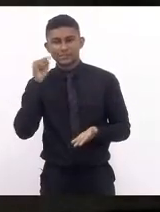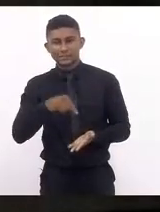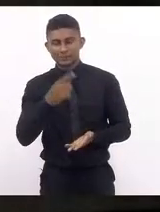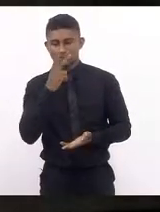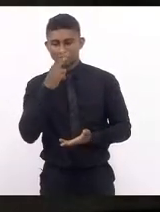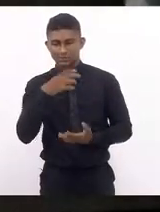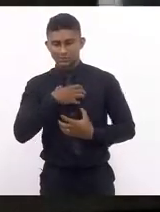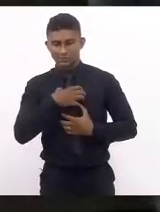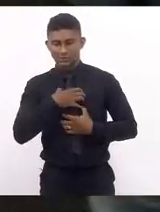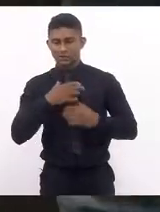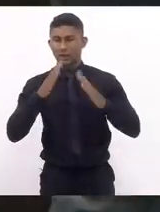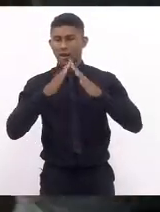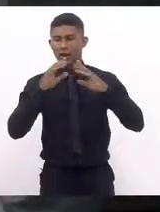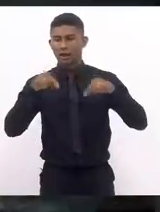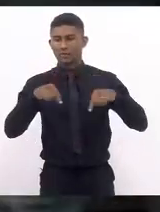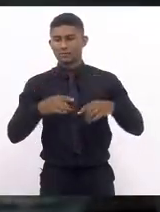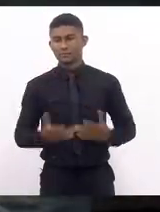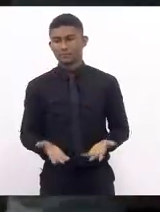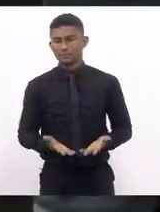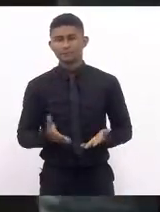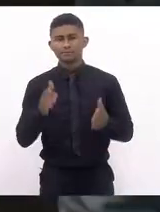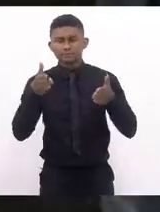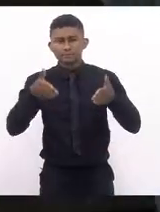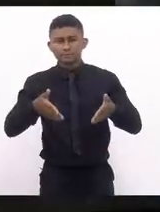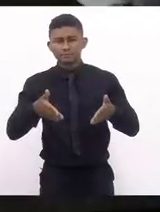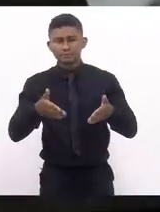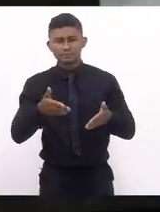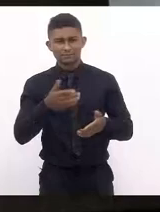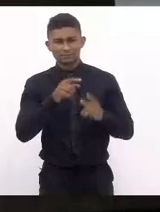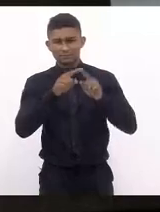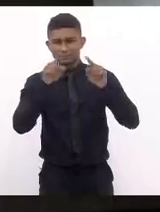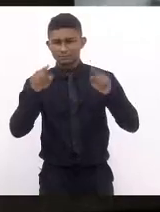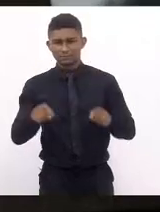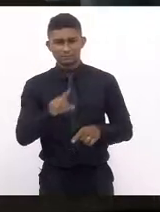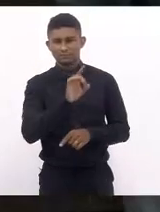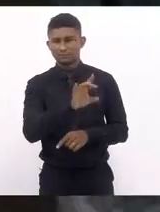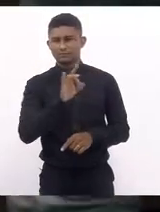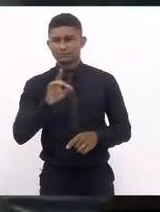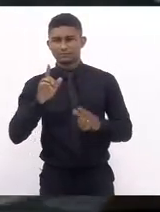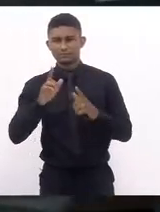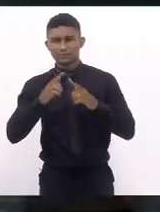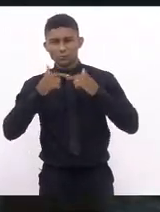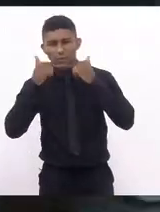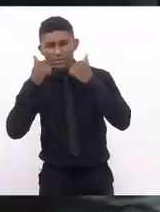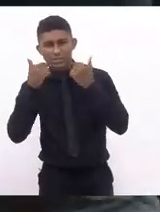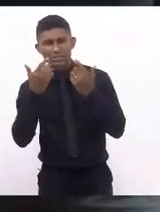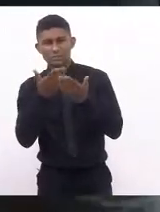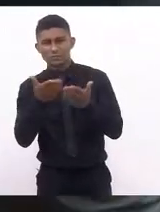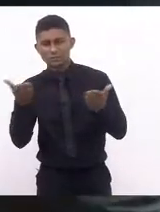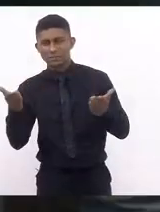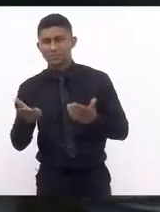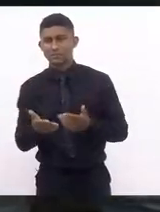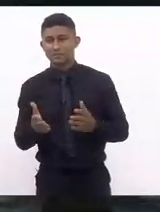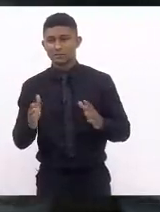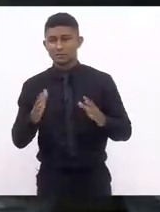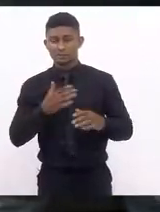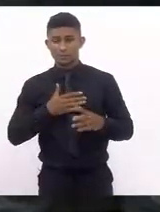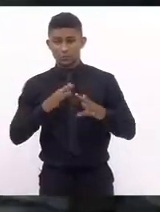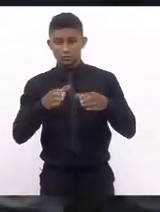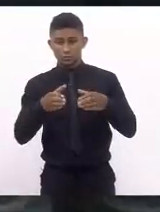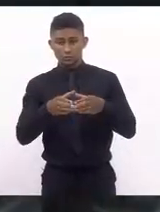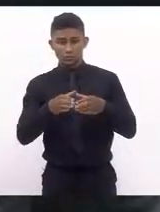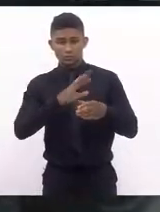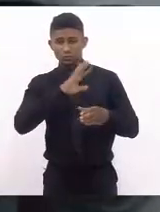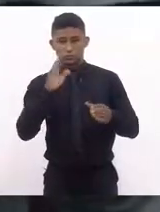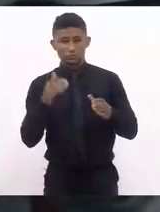em casa agradeço a cada funcionário sorriso a cada parlamentar agradeço toda equipe também de